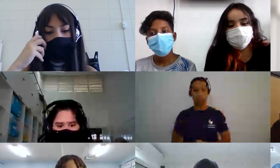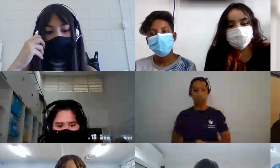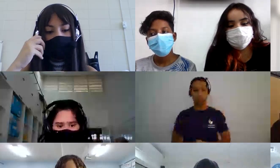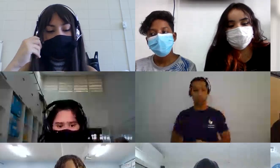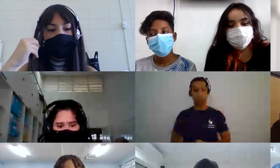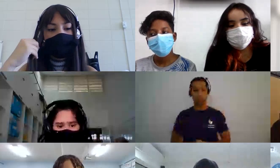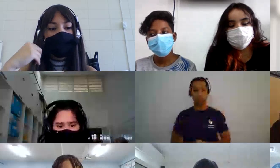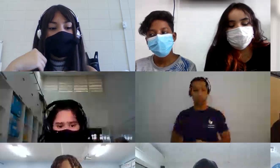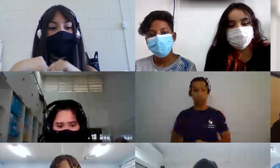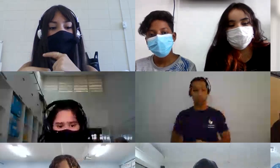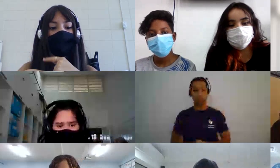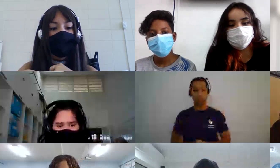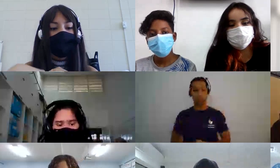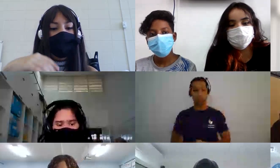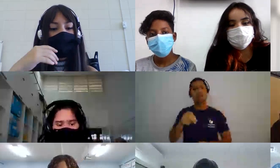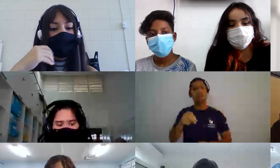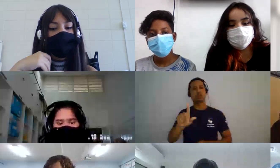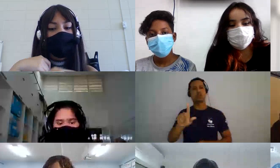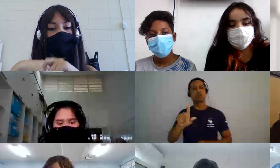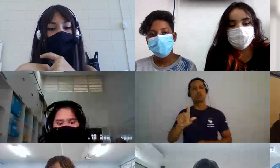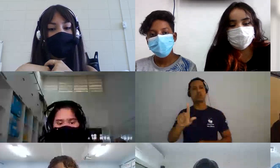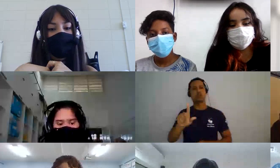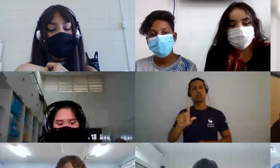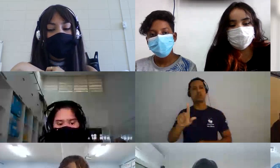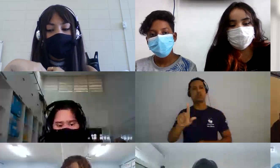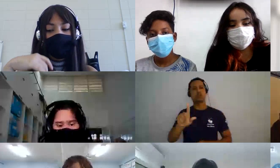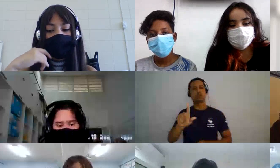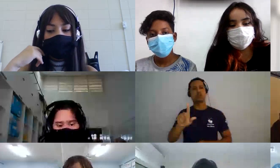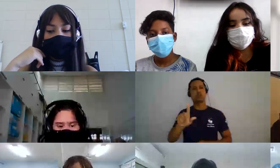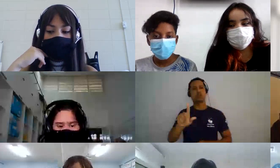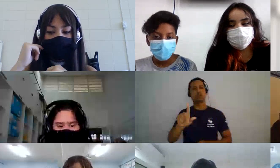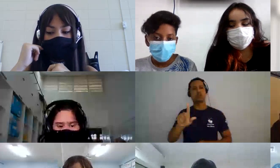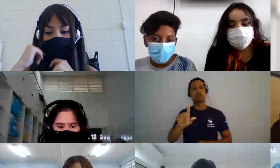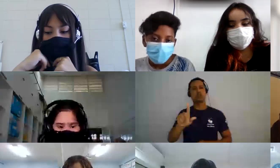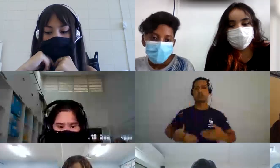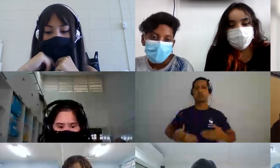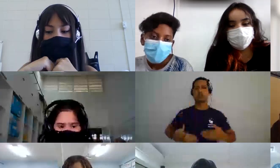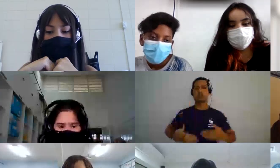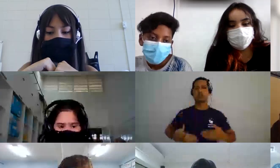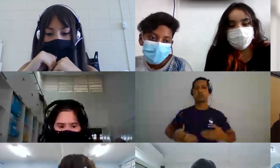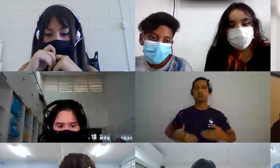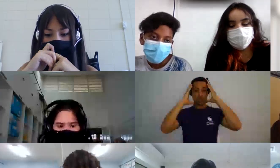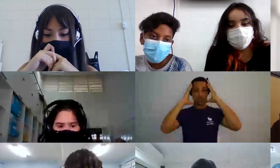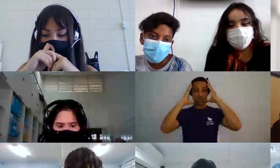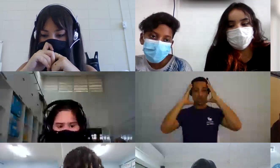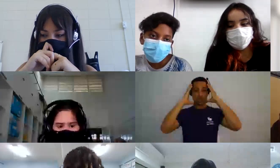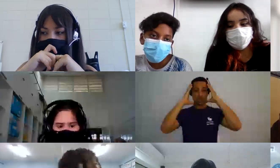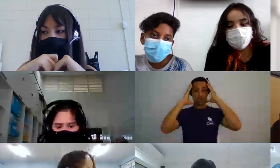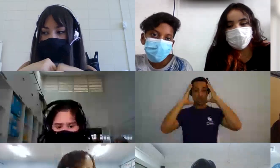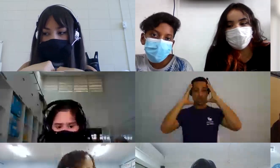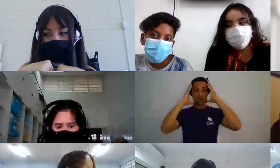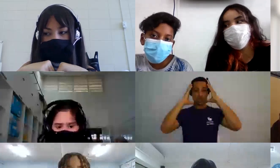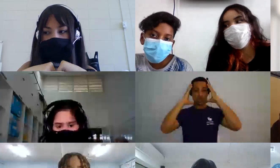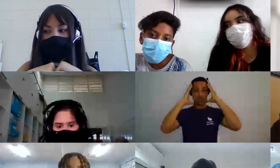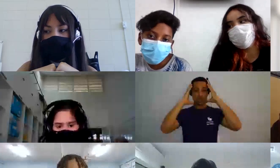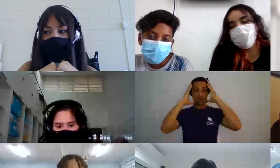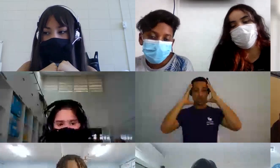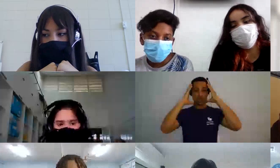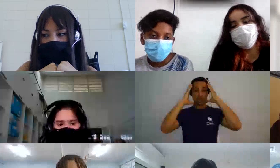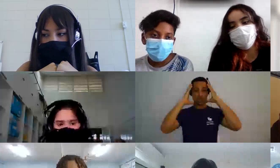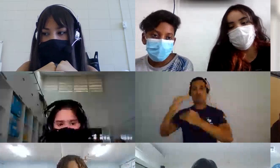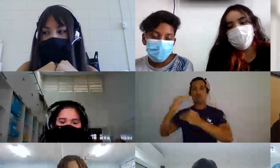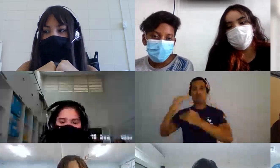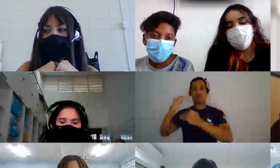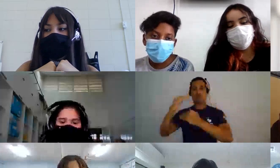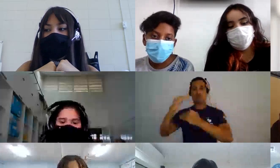a Júlia deve estar pensando assim, pô, você falou de corpo, mas e de cabeça? Como que é a nossa evolução de cabeça?